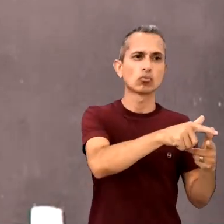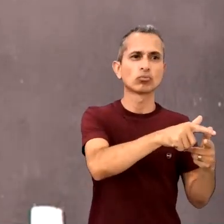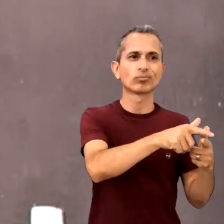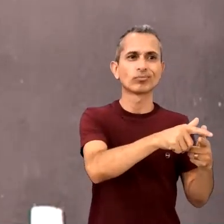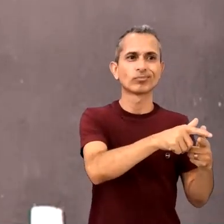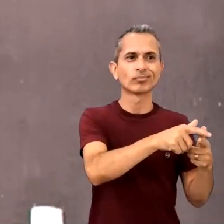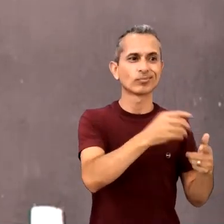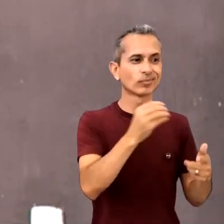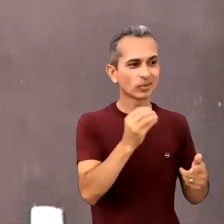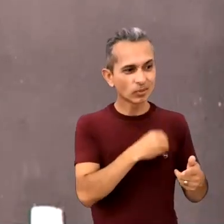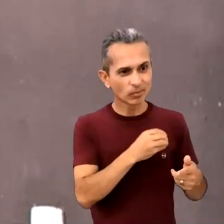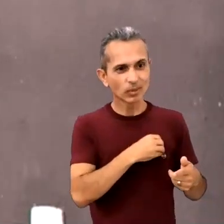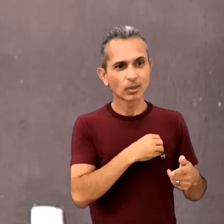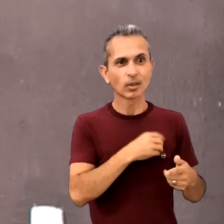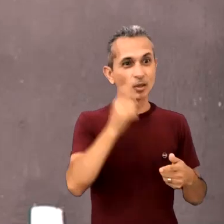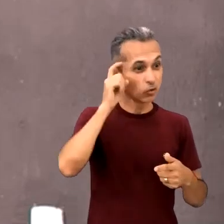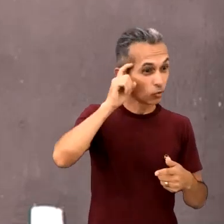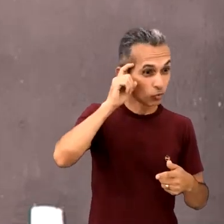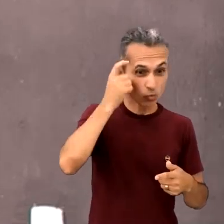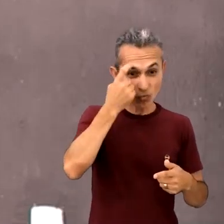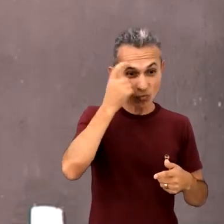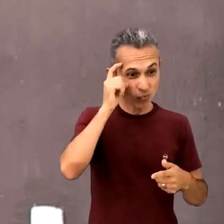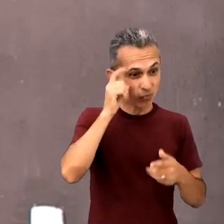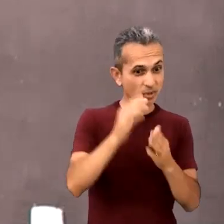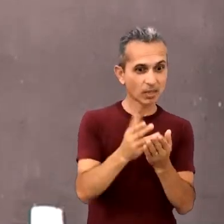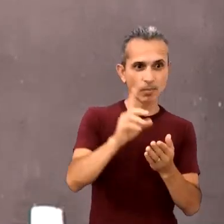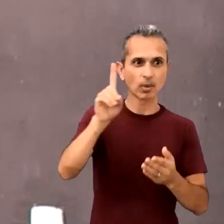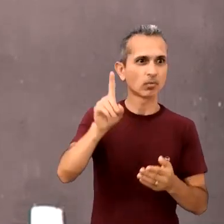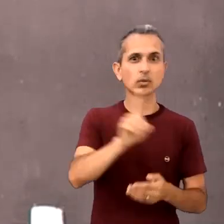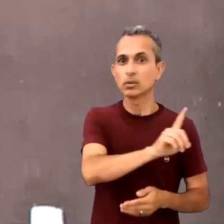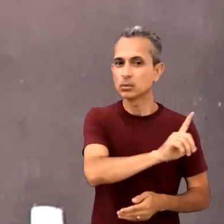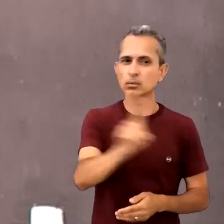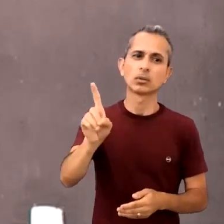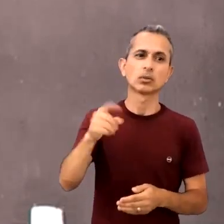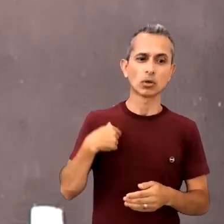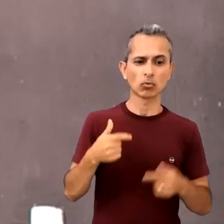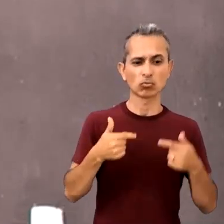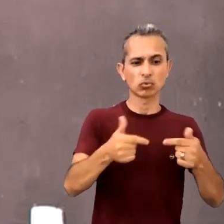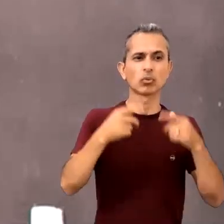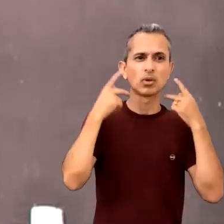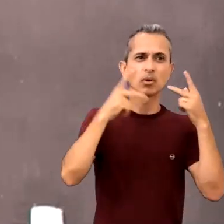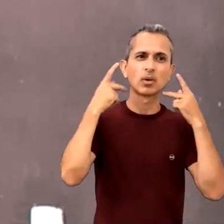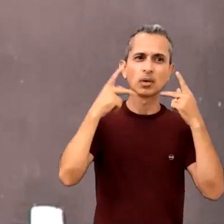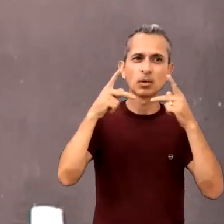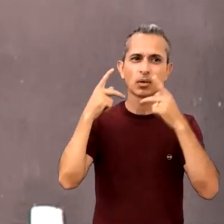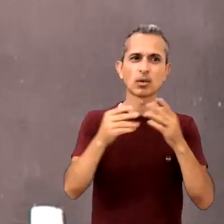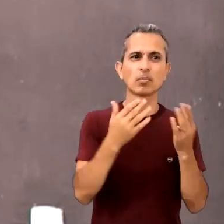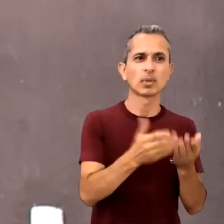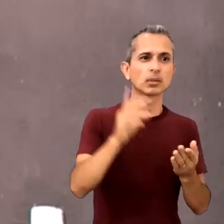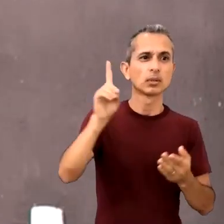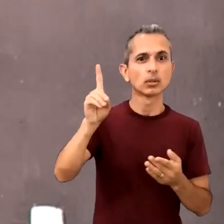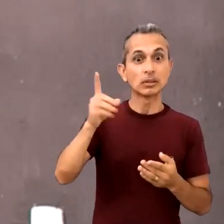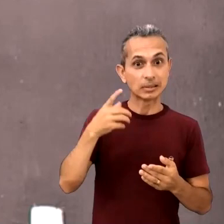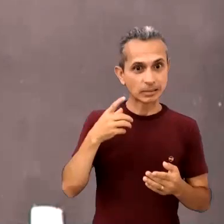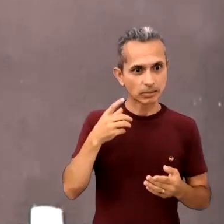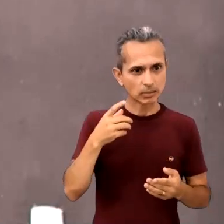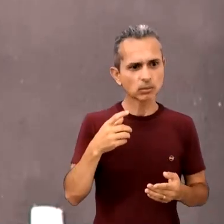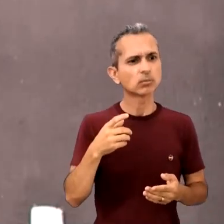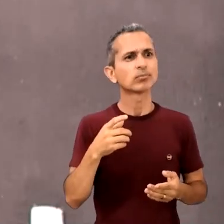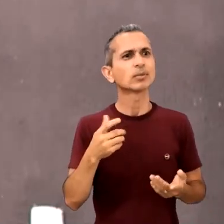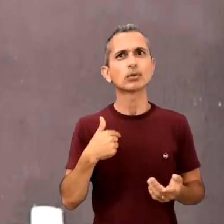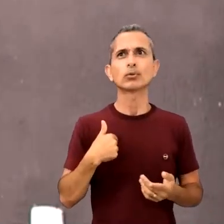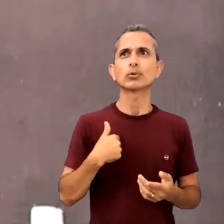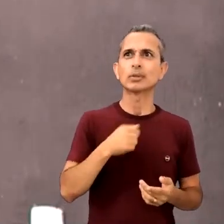Não duvide da palavra, eu vou continuar pregando essa palavra enquanto fôlego houver, e Deus me permitir, eu vou